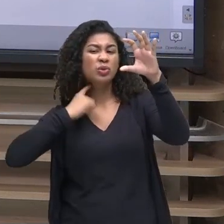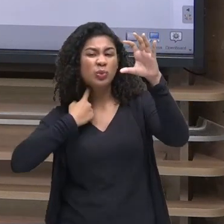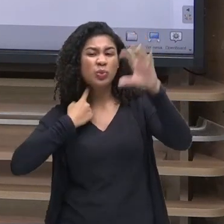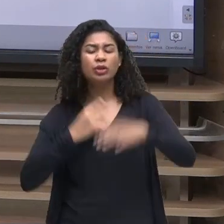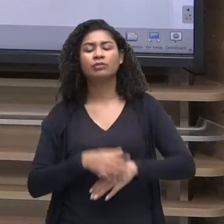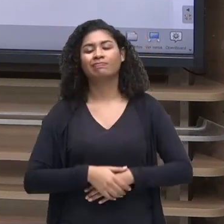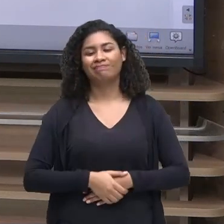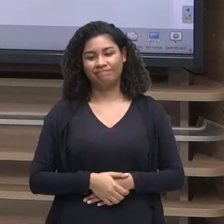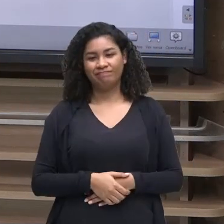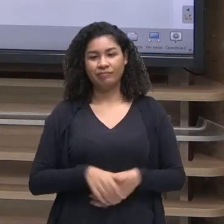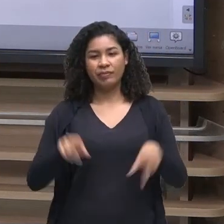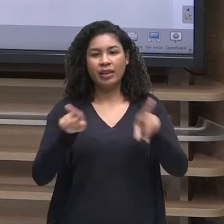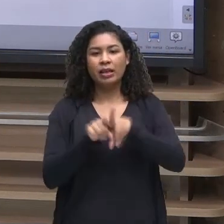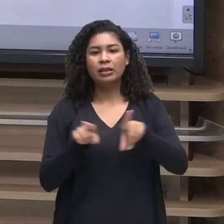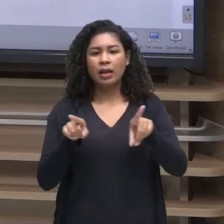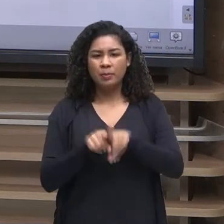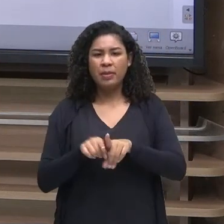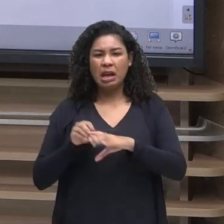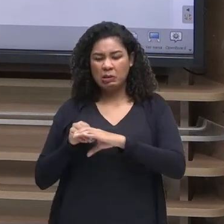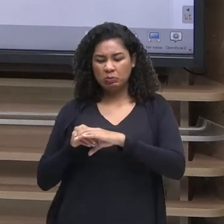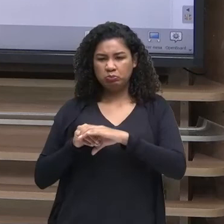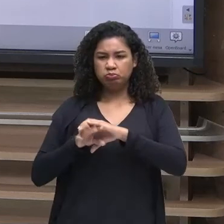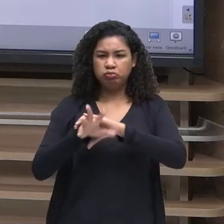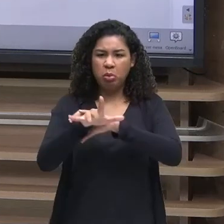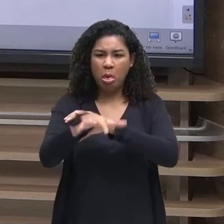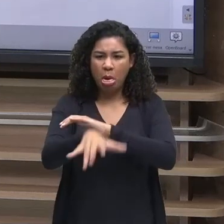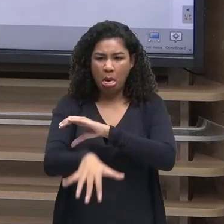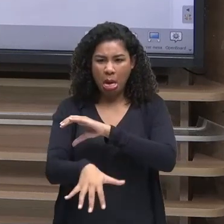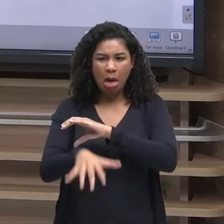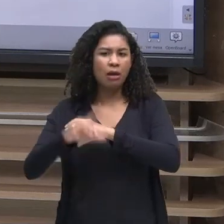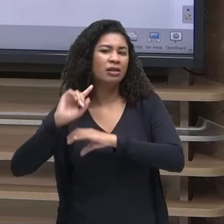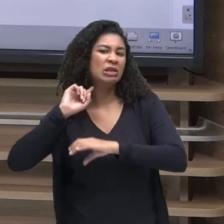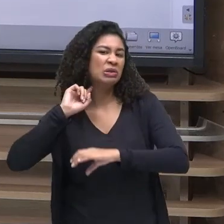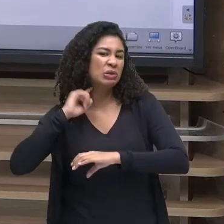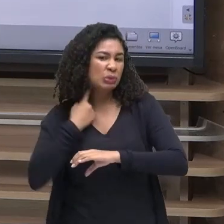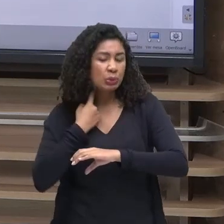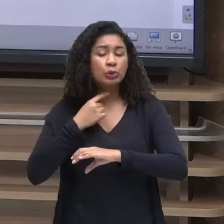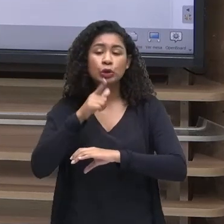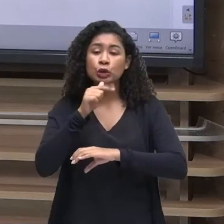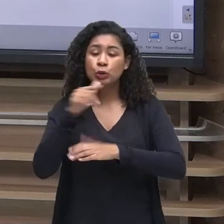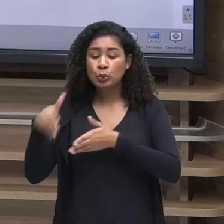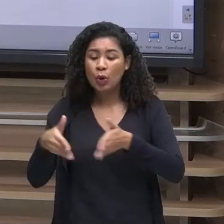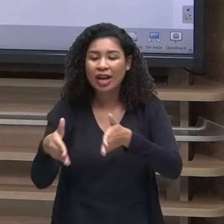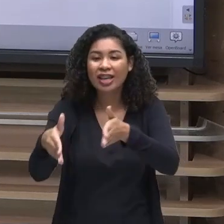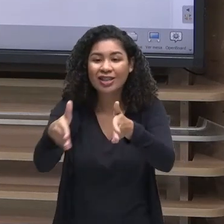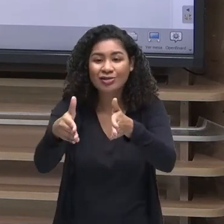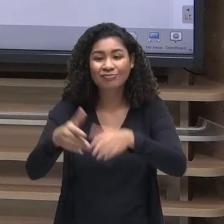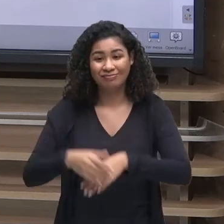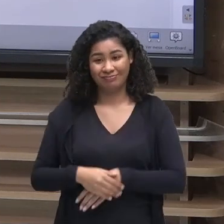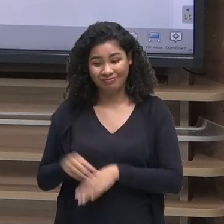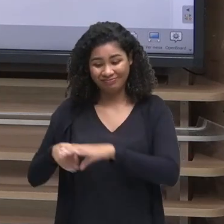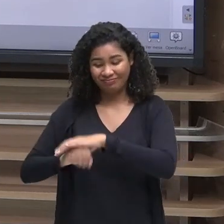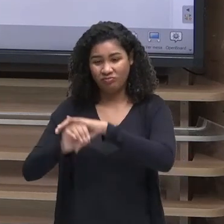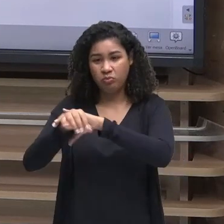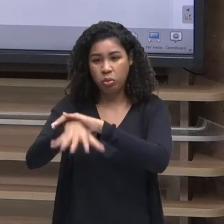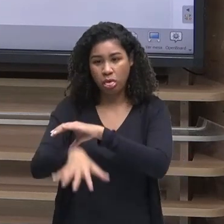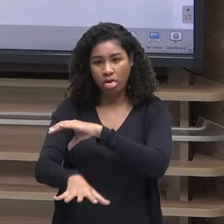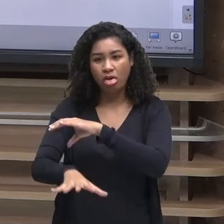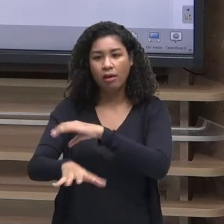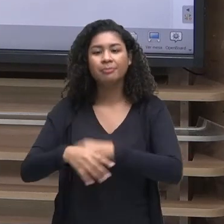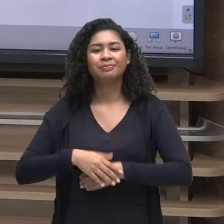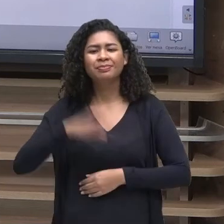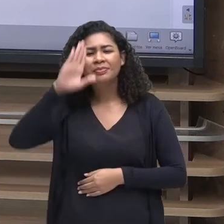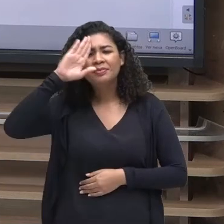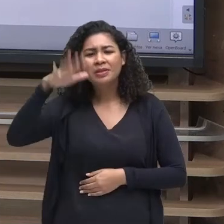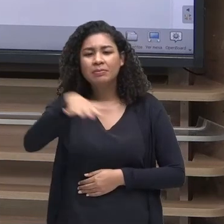também jogam o seu esgoto no rio, ali no afluente que passa perto, principalmente na área industrial aqui